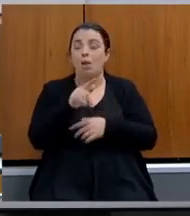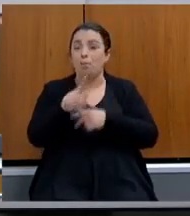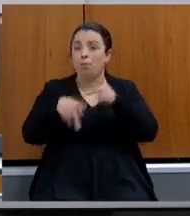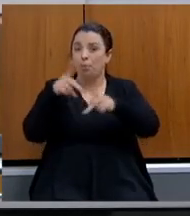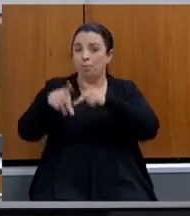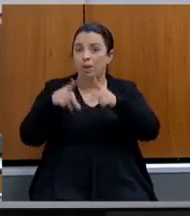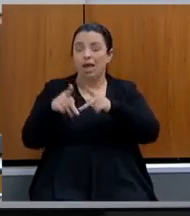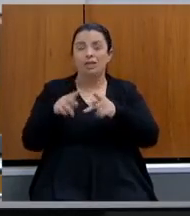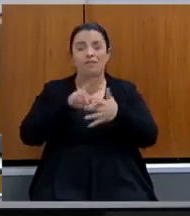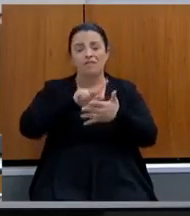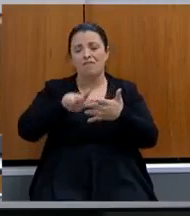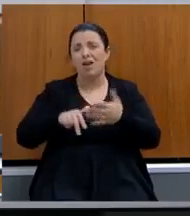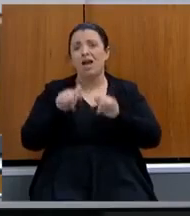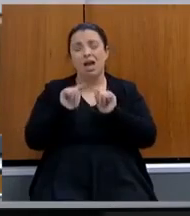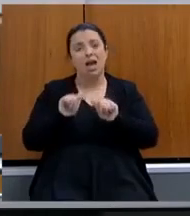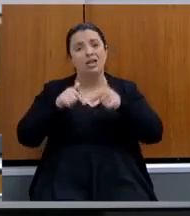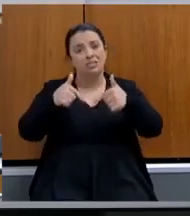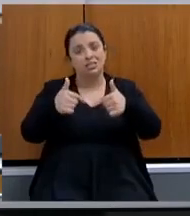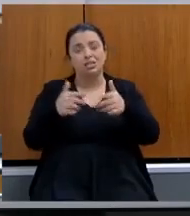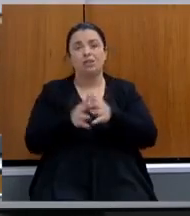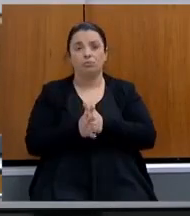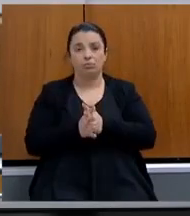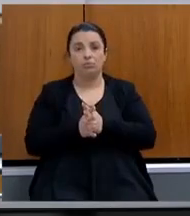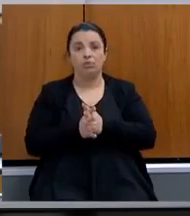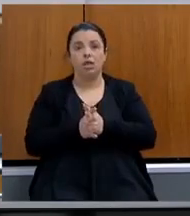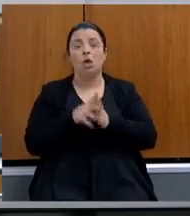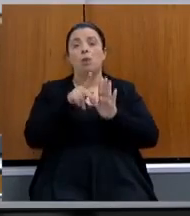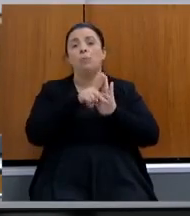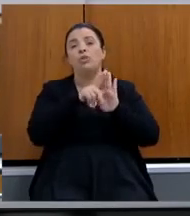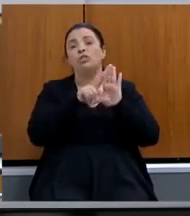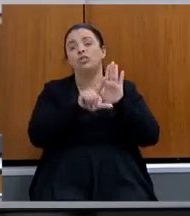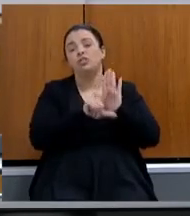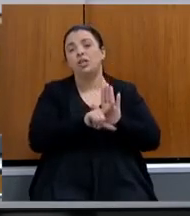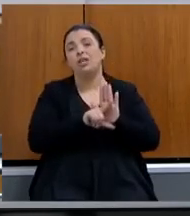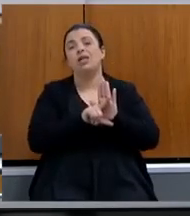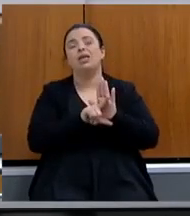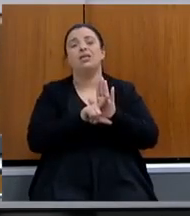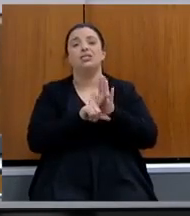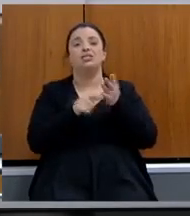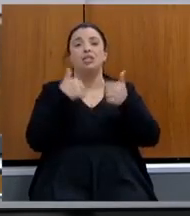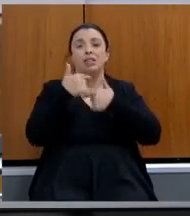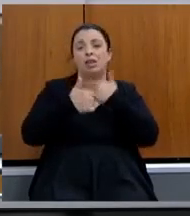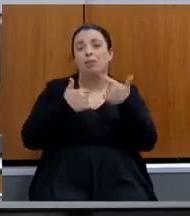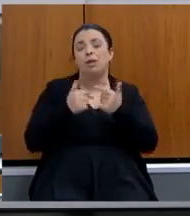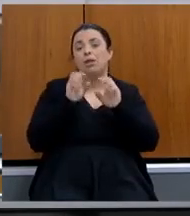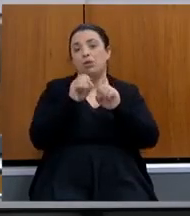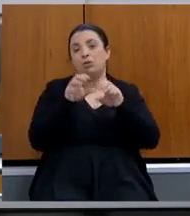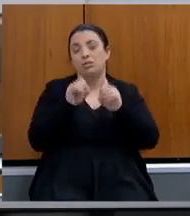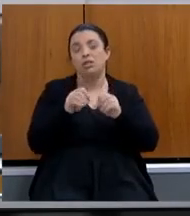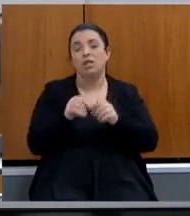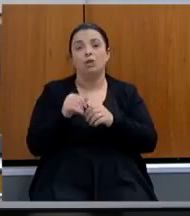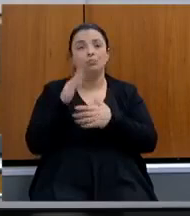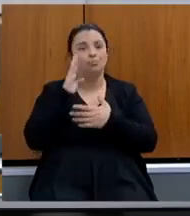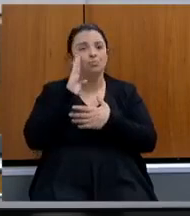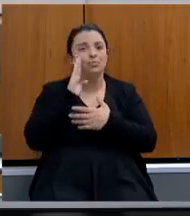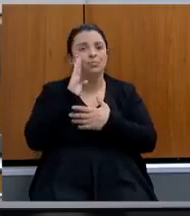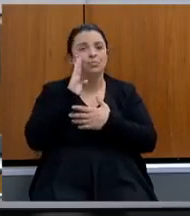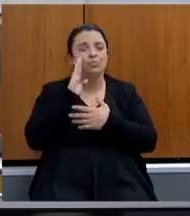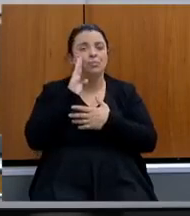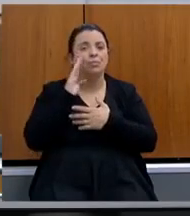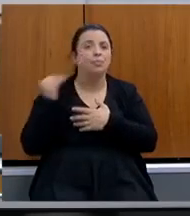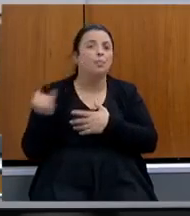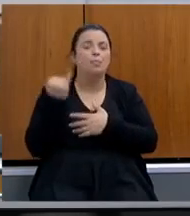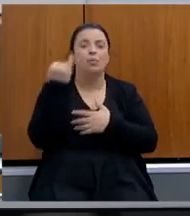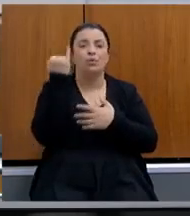inclusive o também chega em Petra uma projeto de leis atividade Educacional como essencial aí foi o primeiro signatário que de um